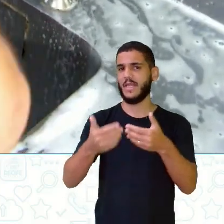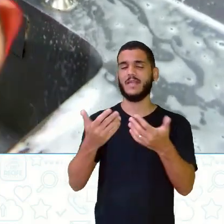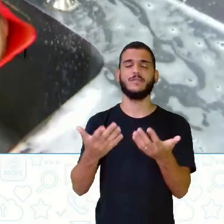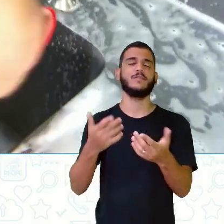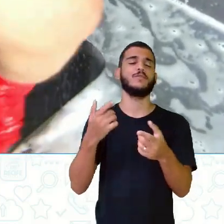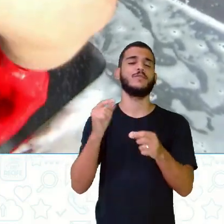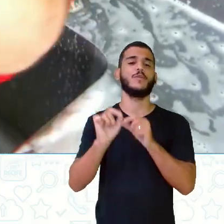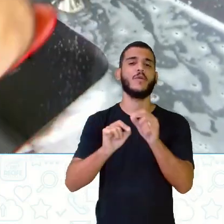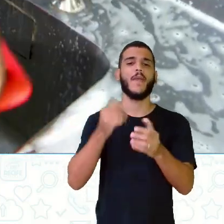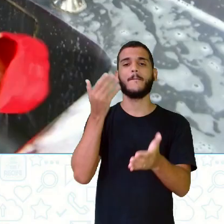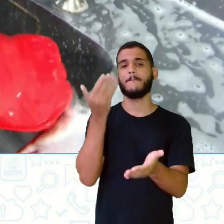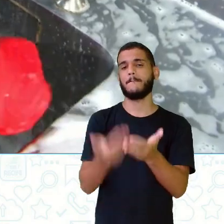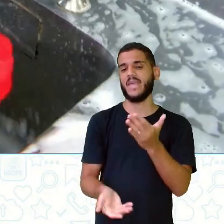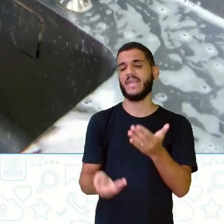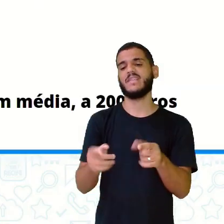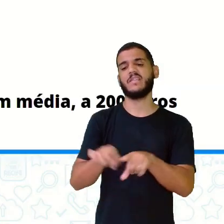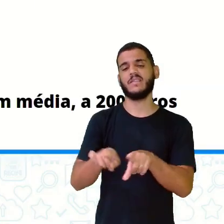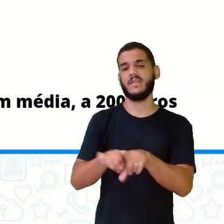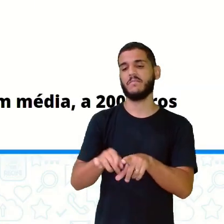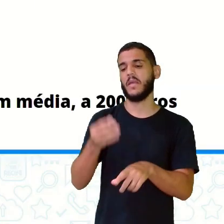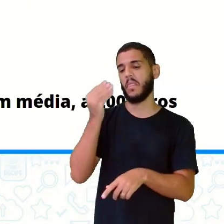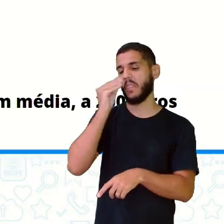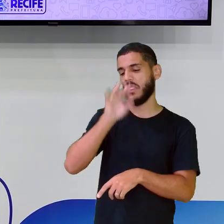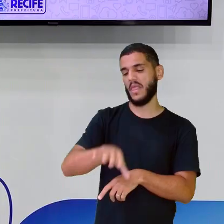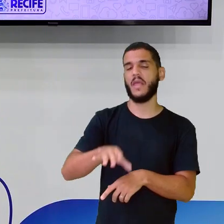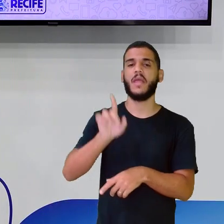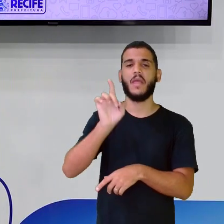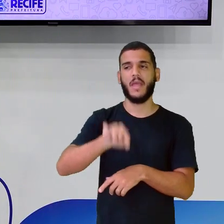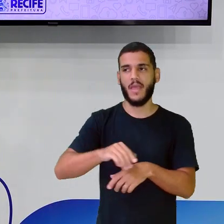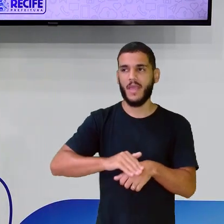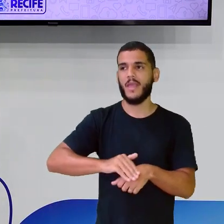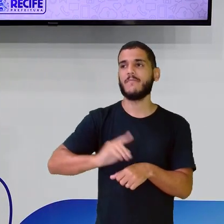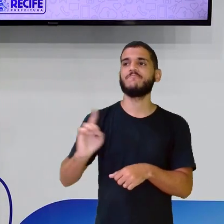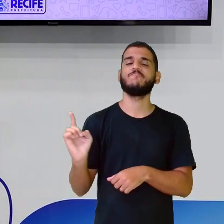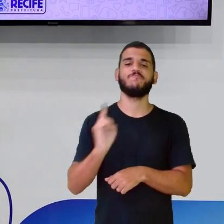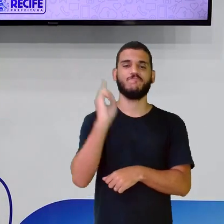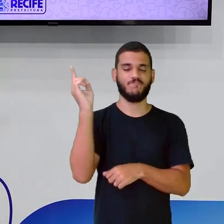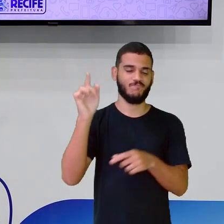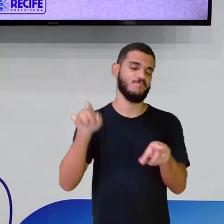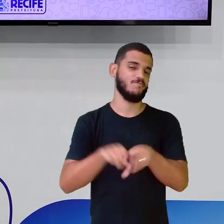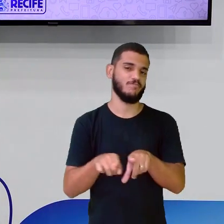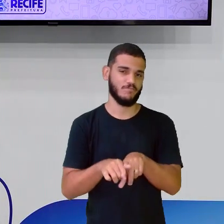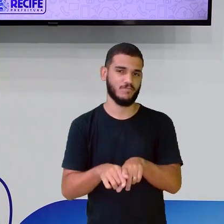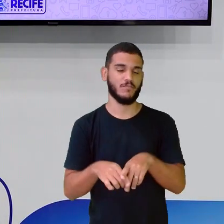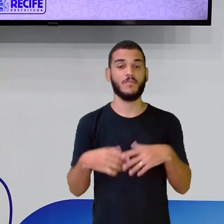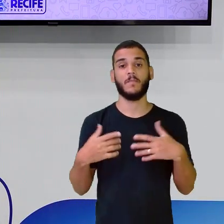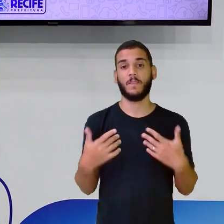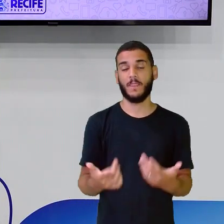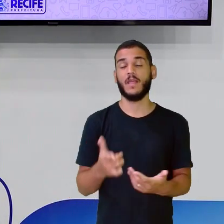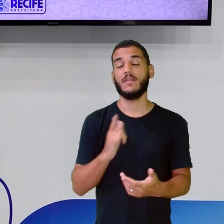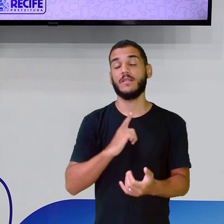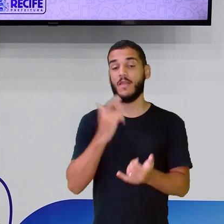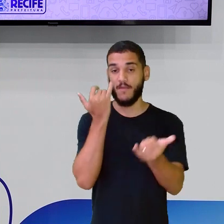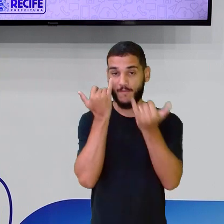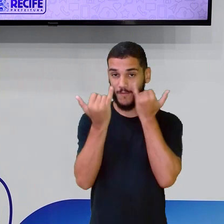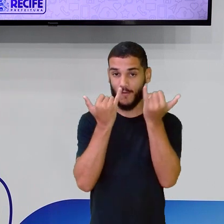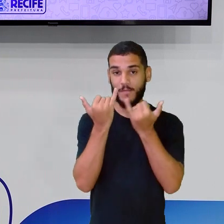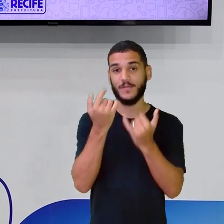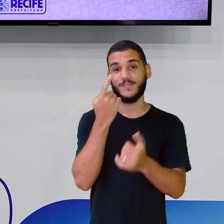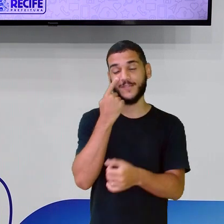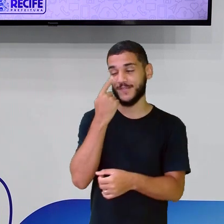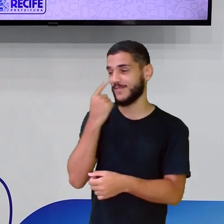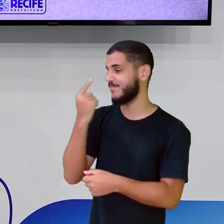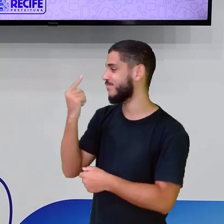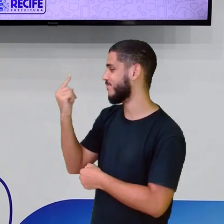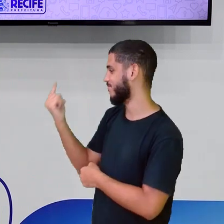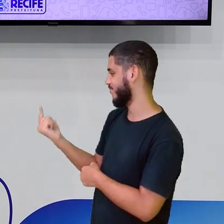o processo de desperdício também é muito alto, beleza? Aí aqui eu tenho algumas informações que é de